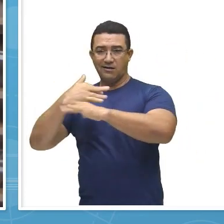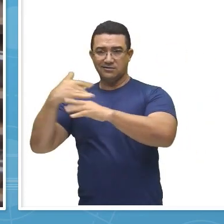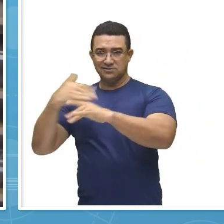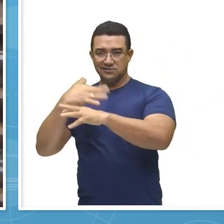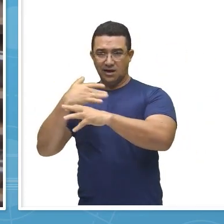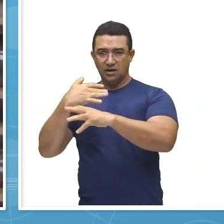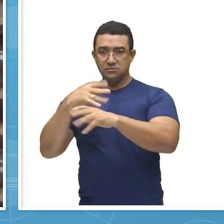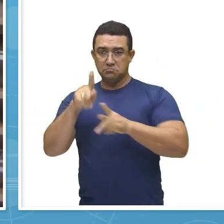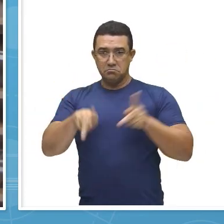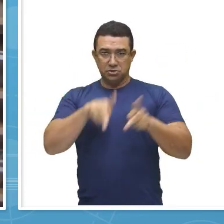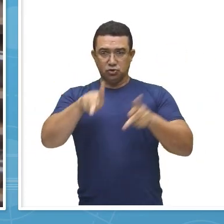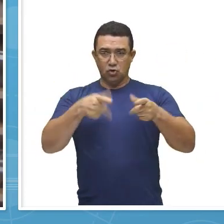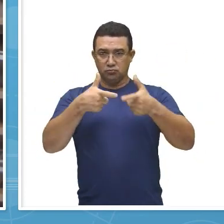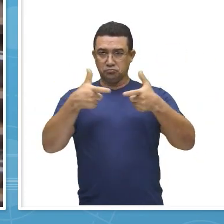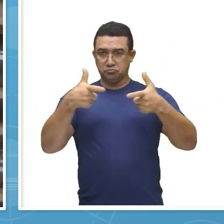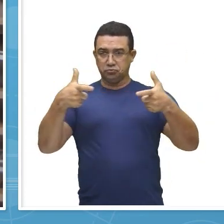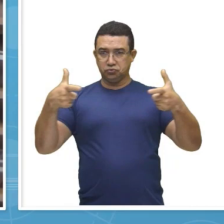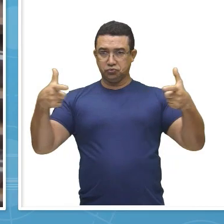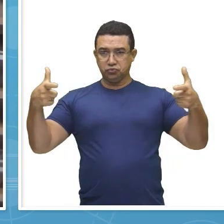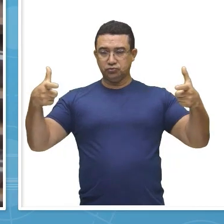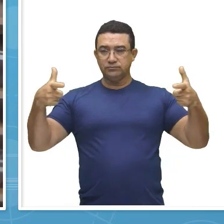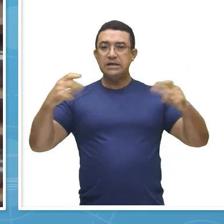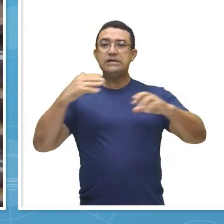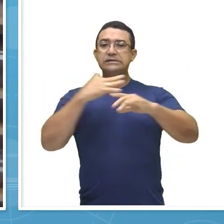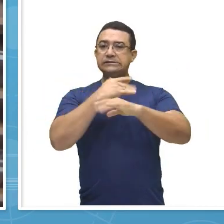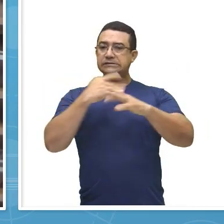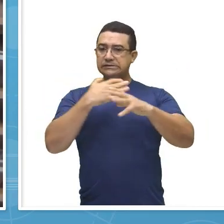inchaço populacional, a cidade vai crescer